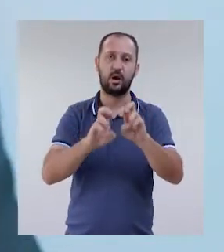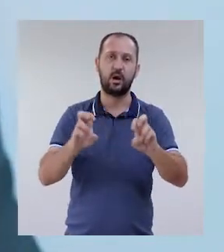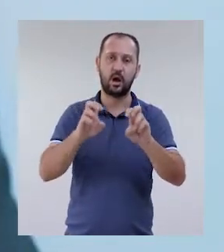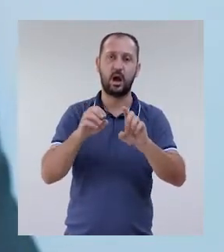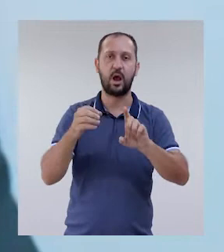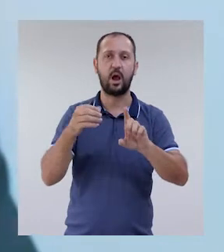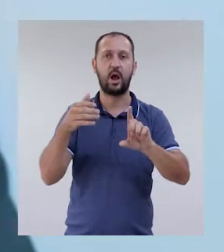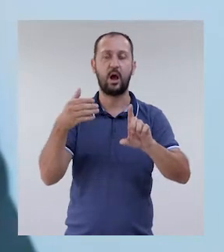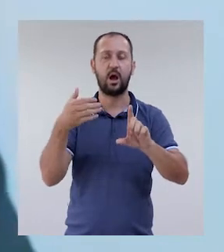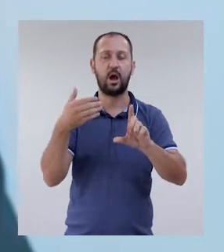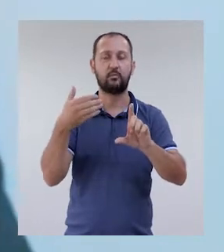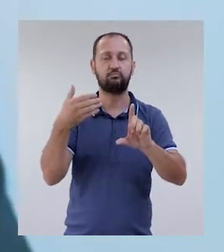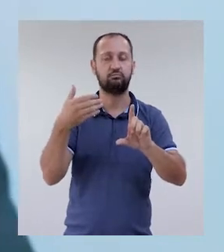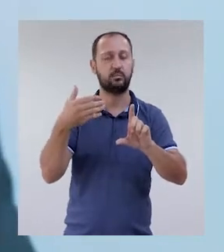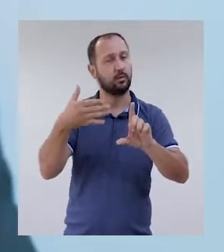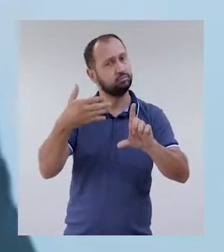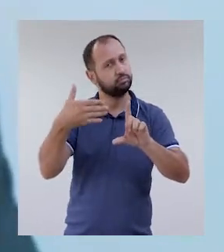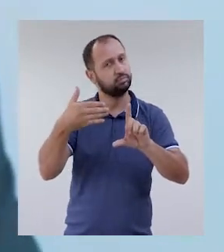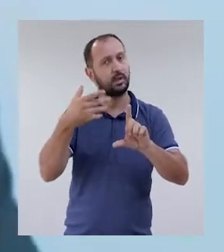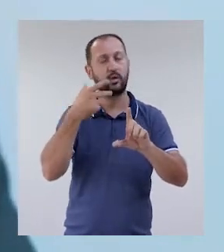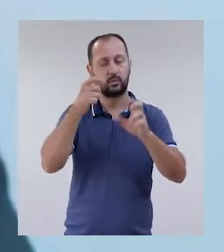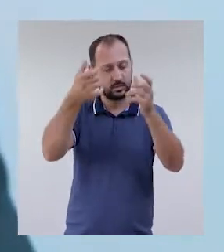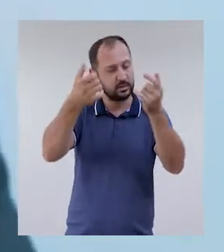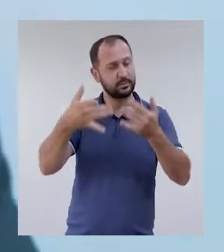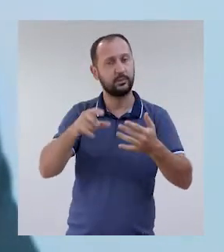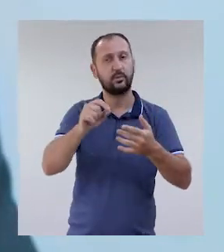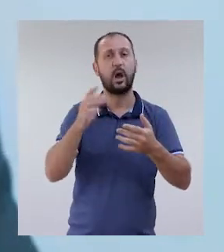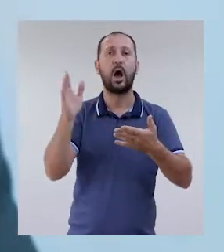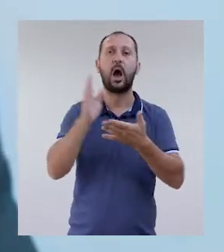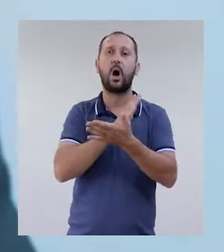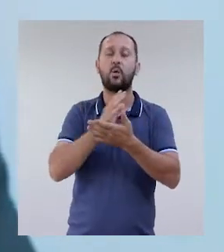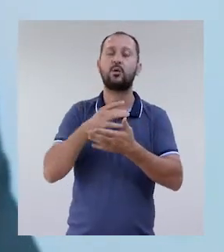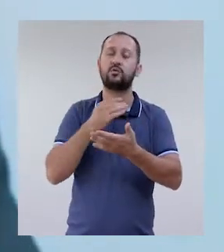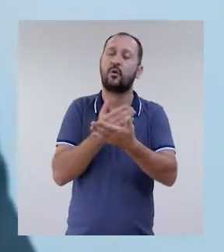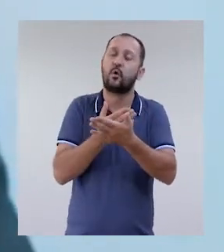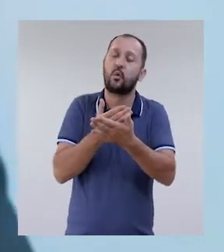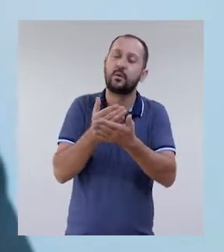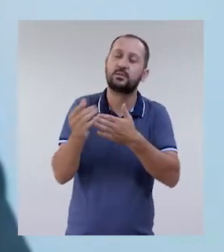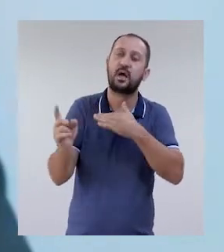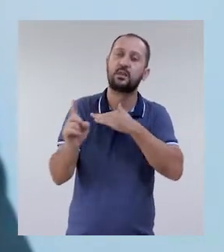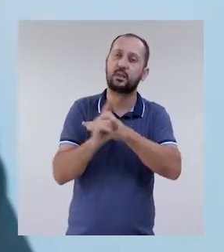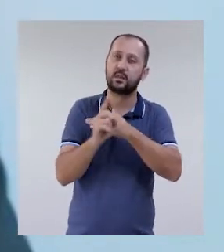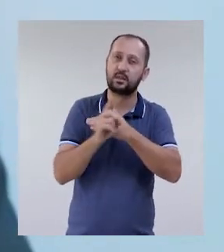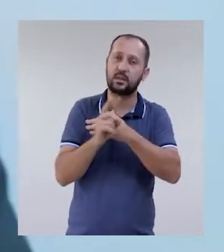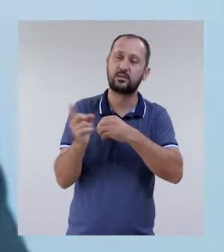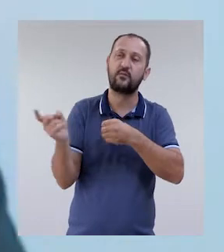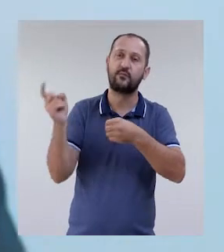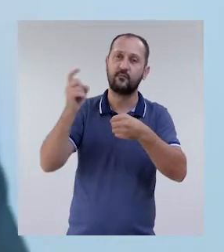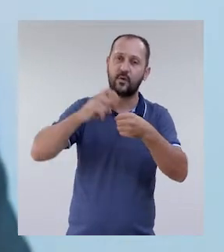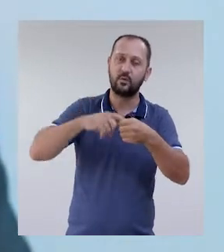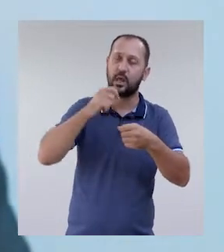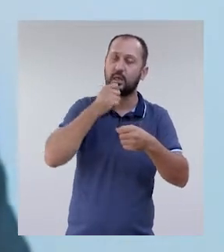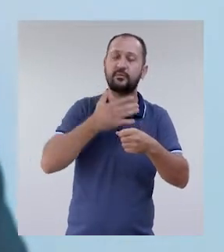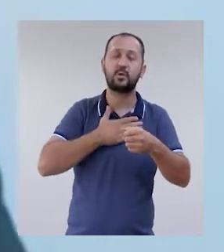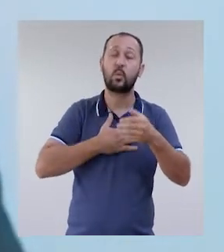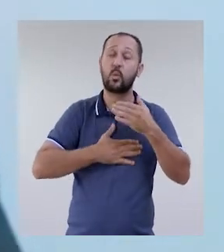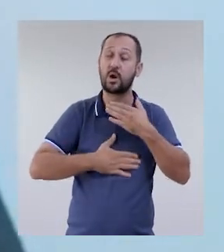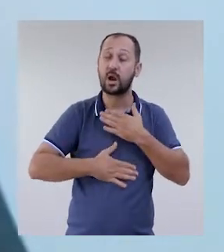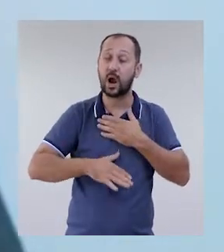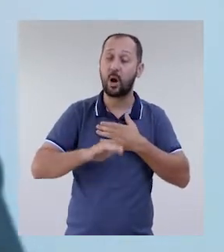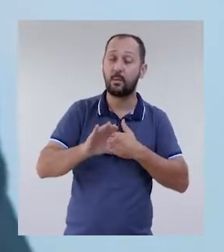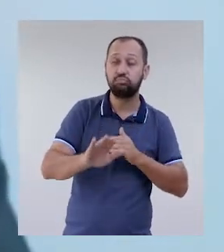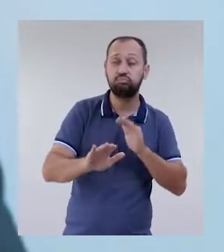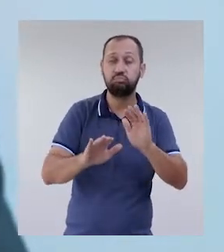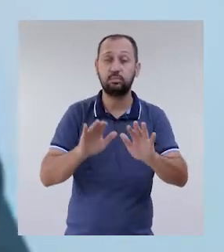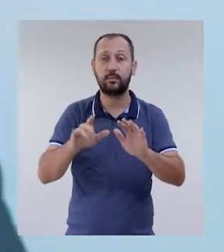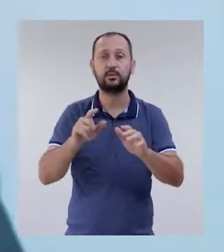abertura, mencionou que talvez logo mais nós tenhamos aí o retorno de algumas atividades, esse retorno ainda será mitigado. É